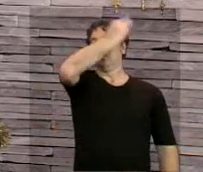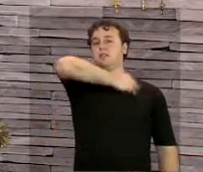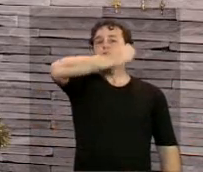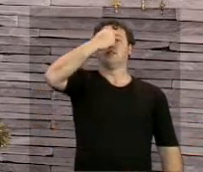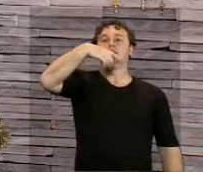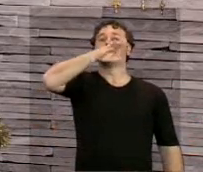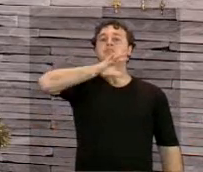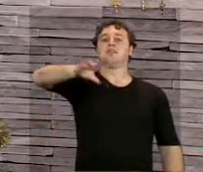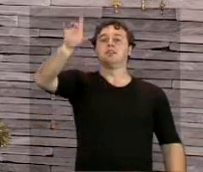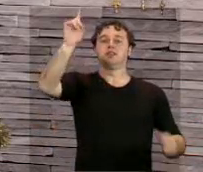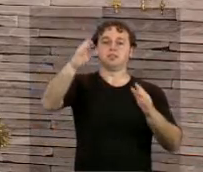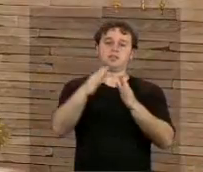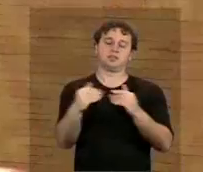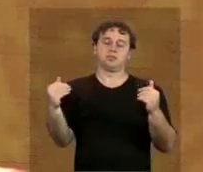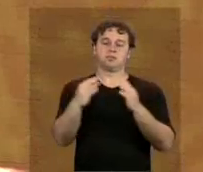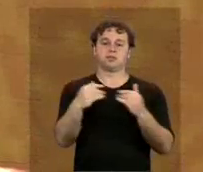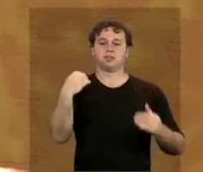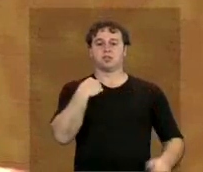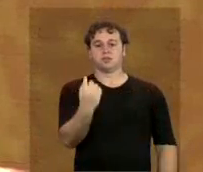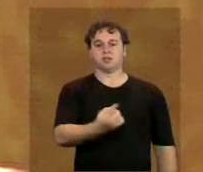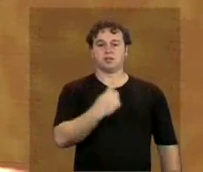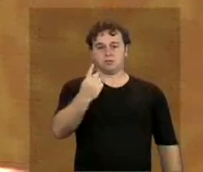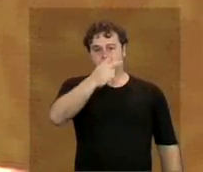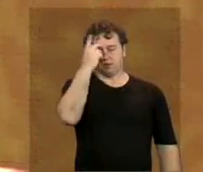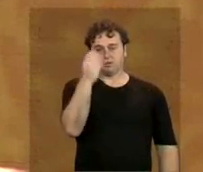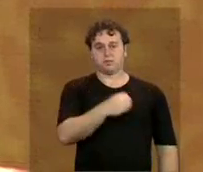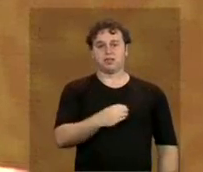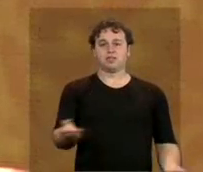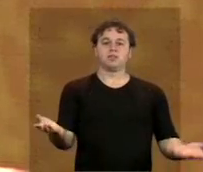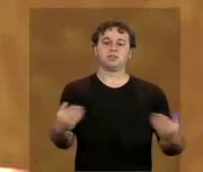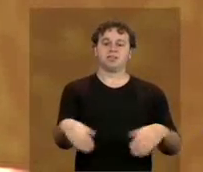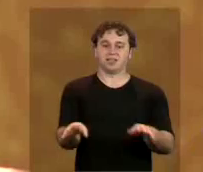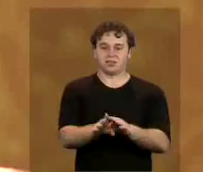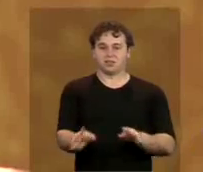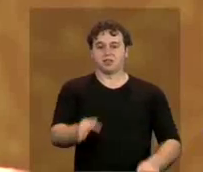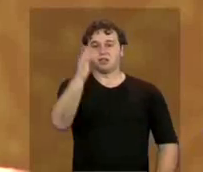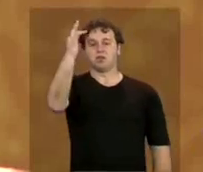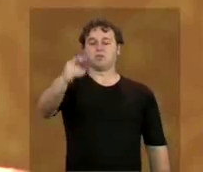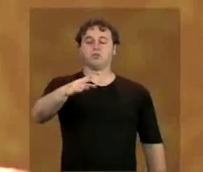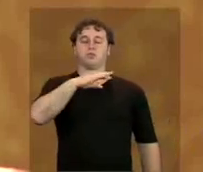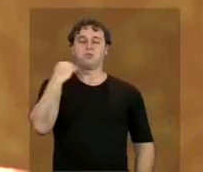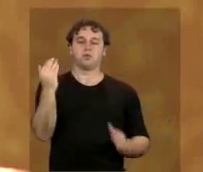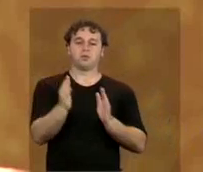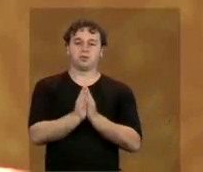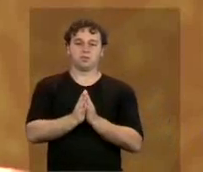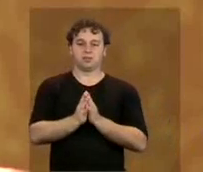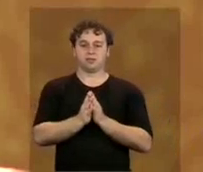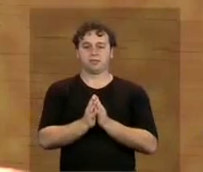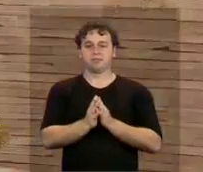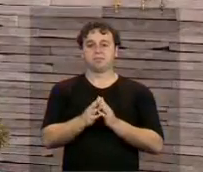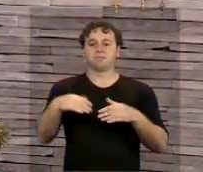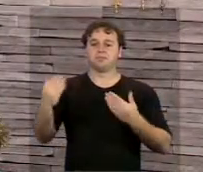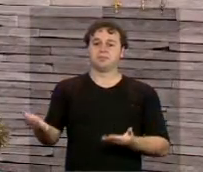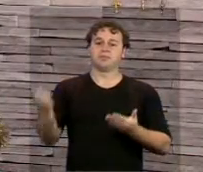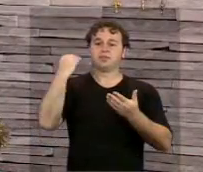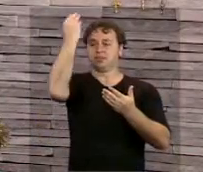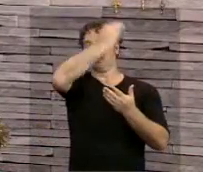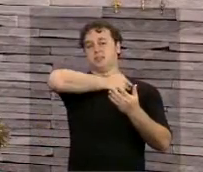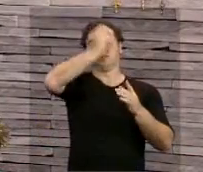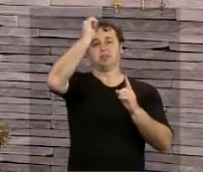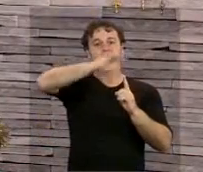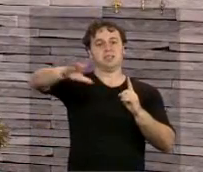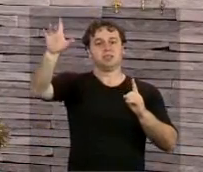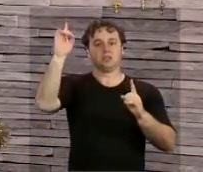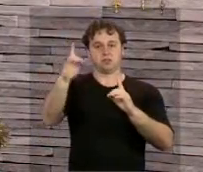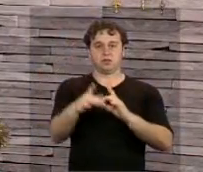ventre, Jesus. Santa Maria, Mãe de Deus, rogai por nós, pecadores, agora e na hora de nossa morte. Amém. Ave Maria,